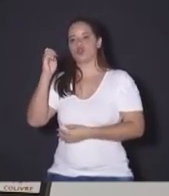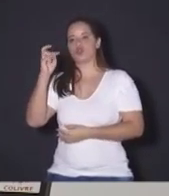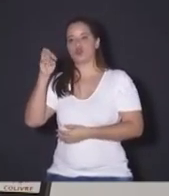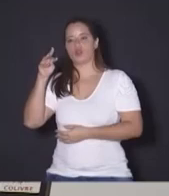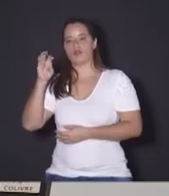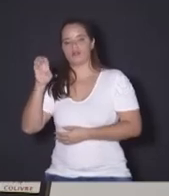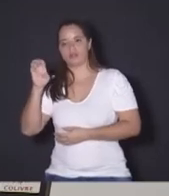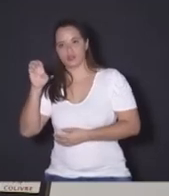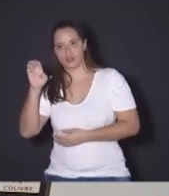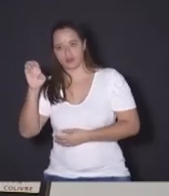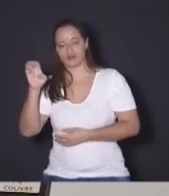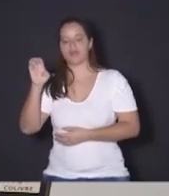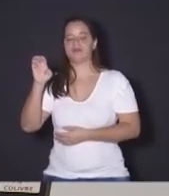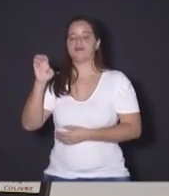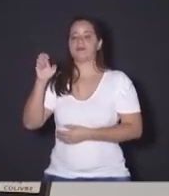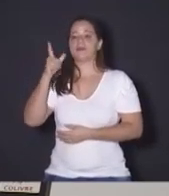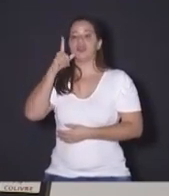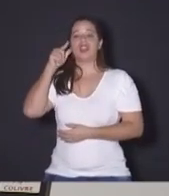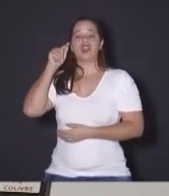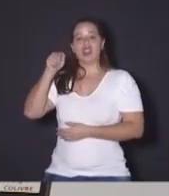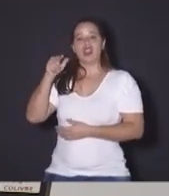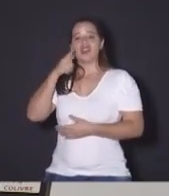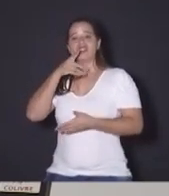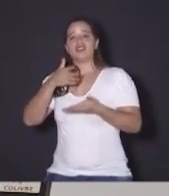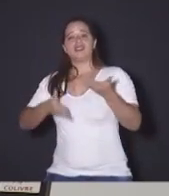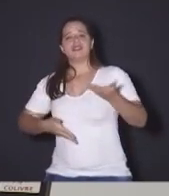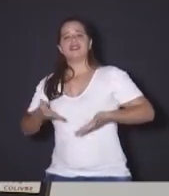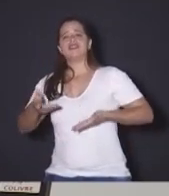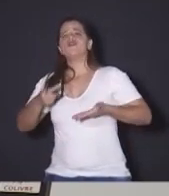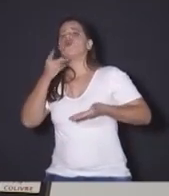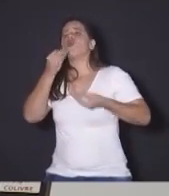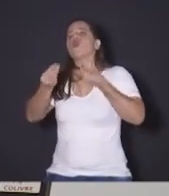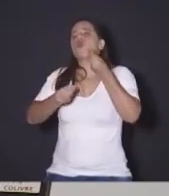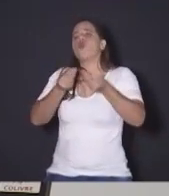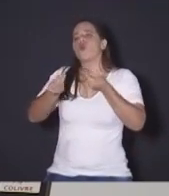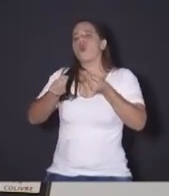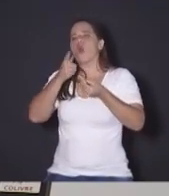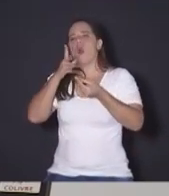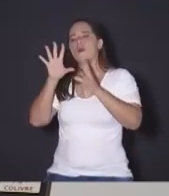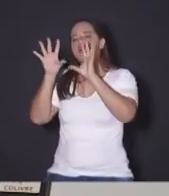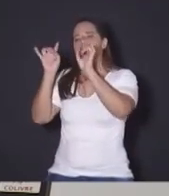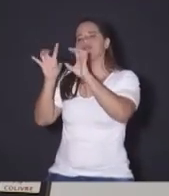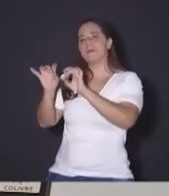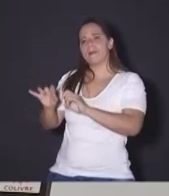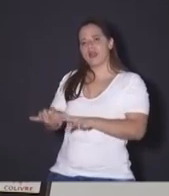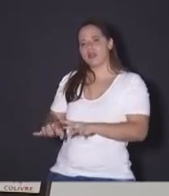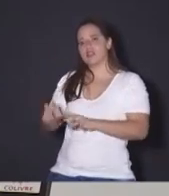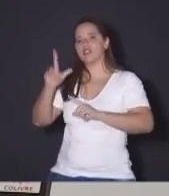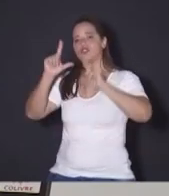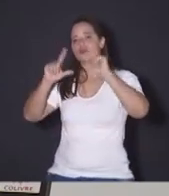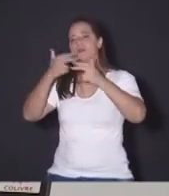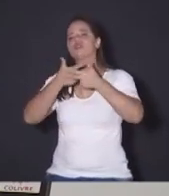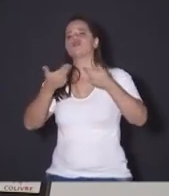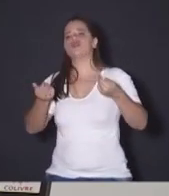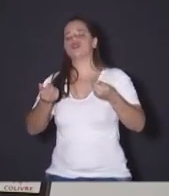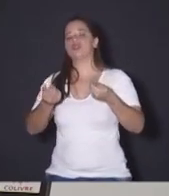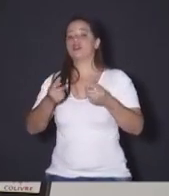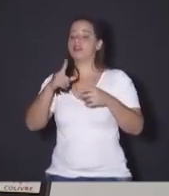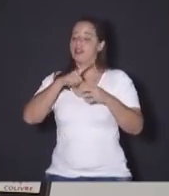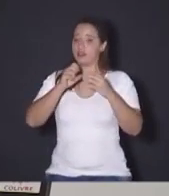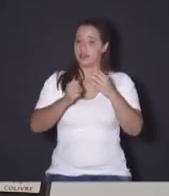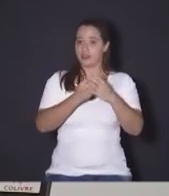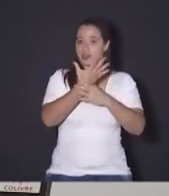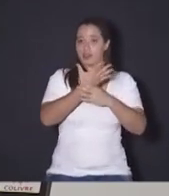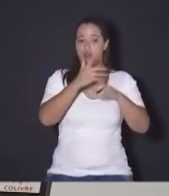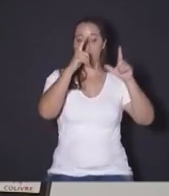disso os serviços de mídia social então com a sua peculiaridade a sua peculiaridade é que eles criam espaços de